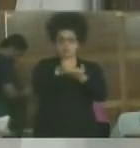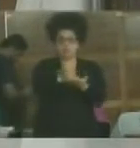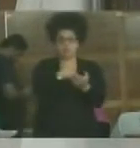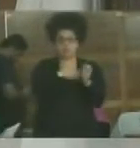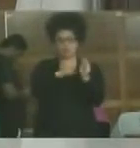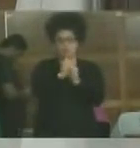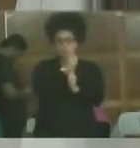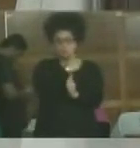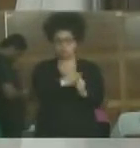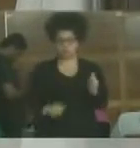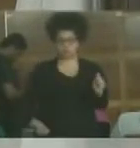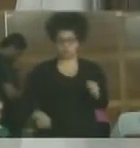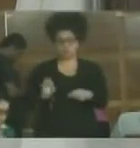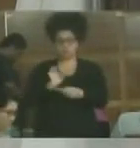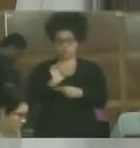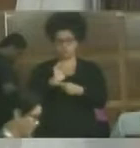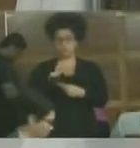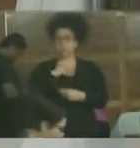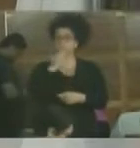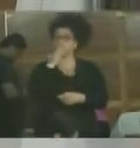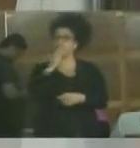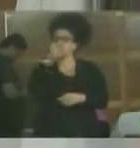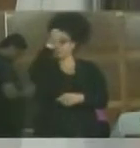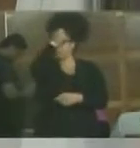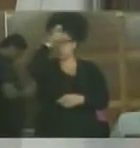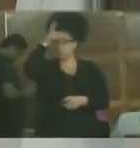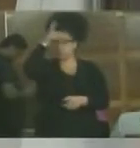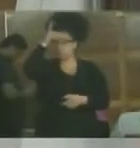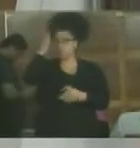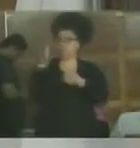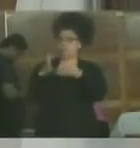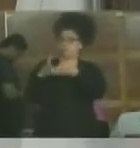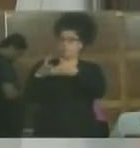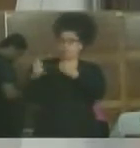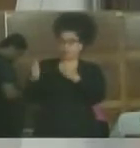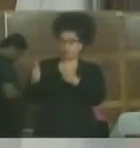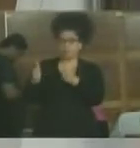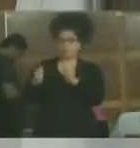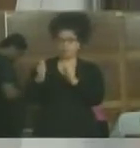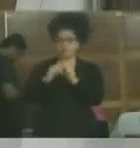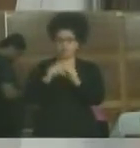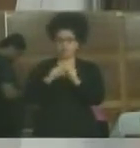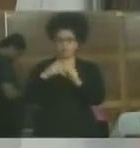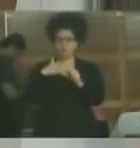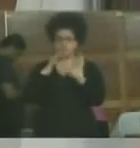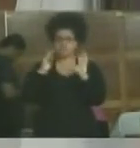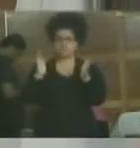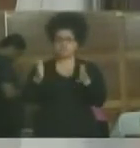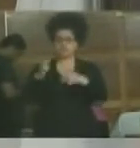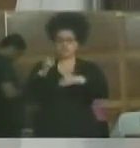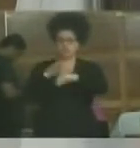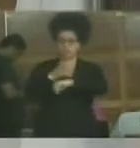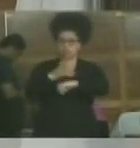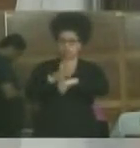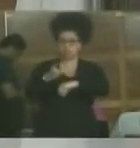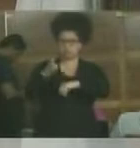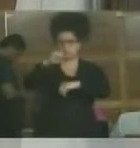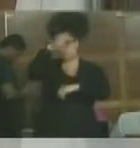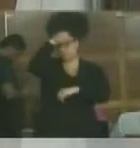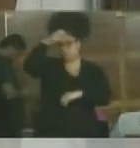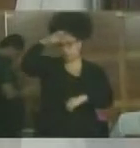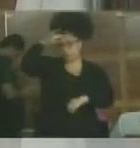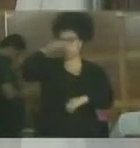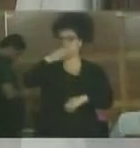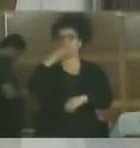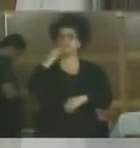ao governo do Estado, estou solicitando à prefeitura que peça, que reforce, já encaminhei o WhatsApp ao prefeito, mas a